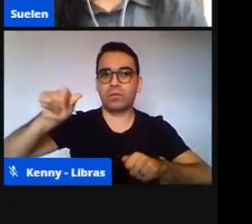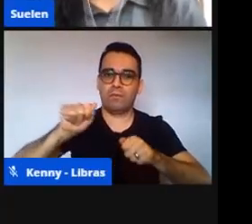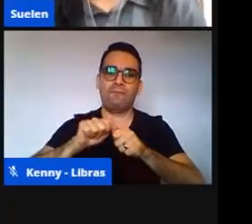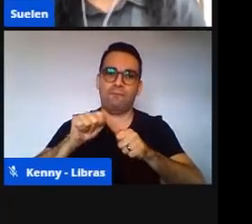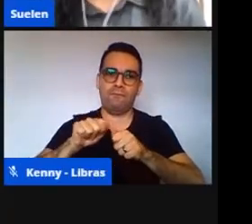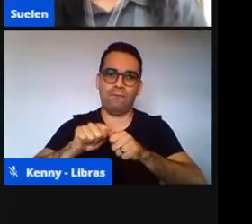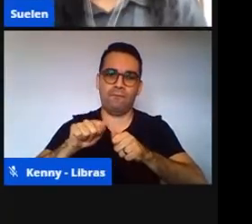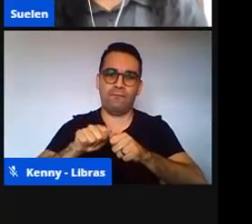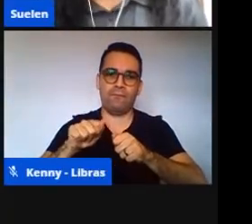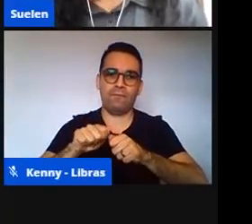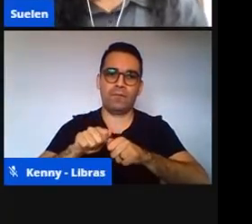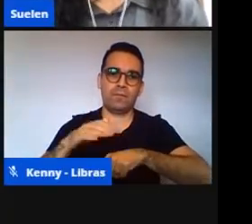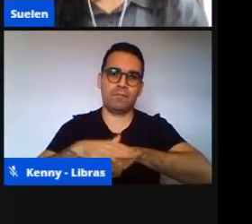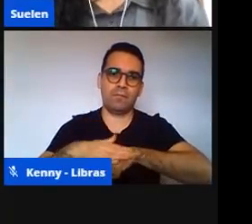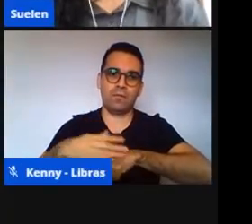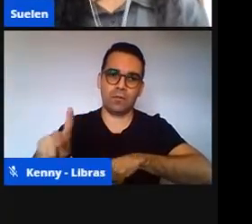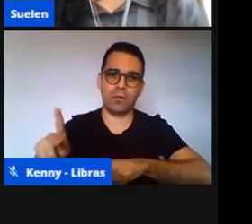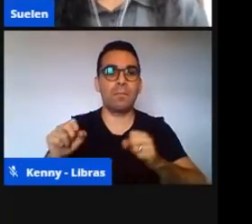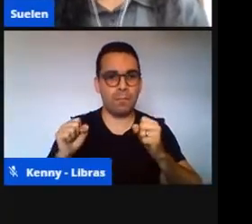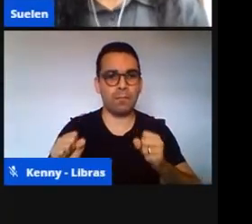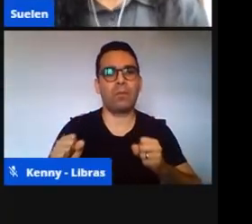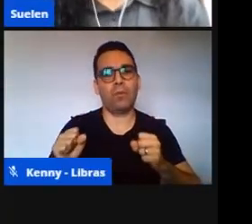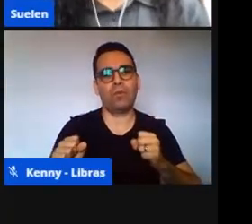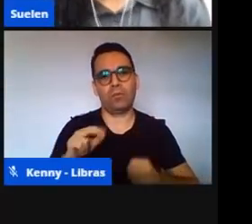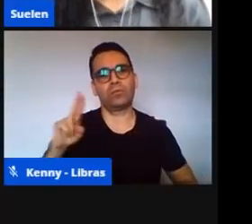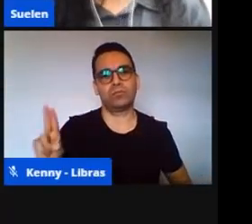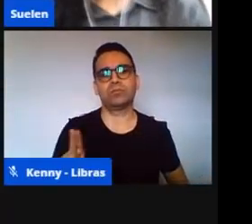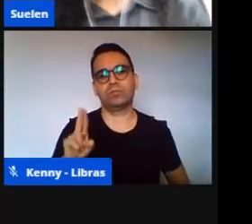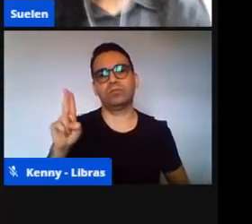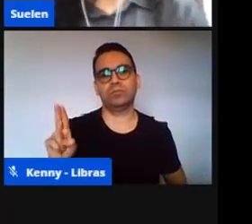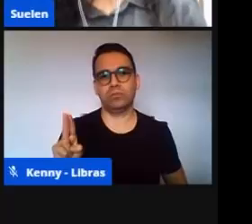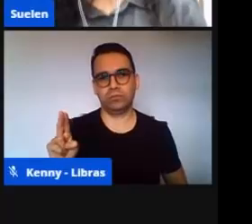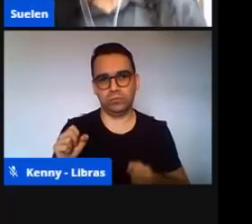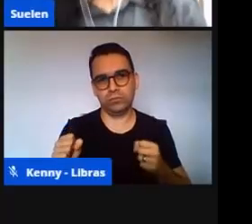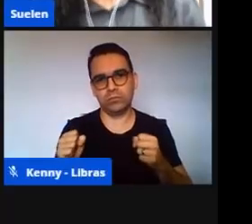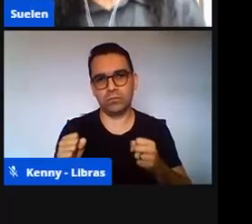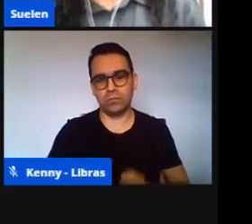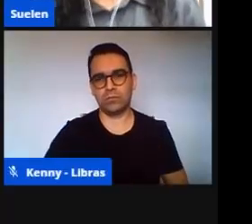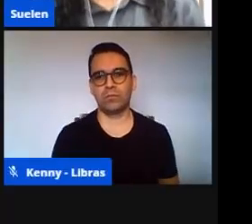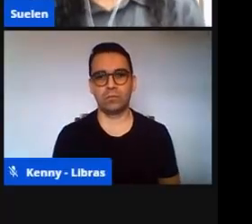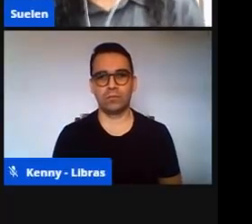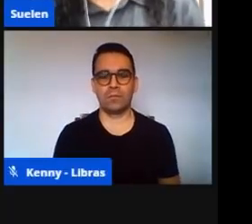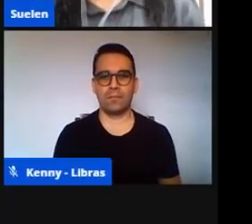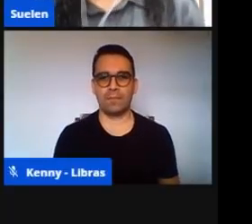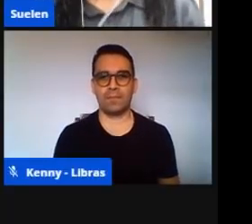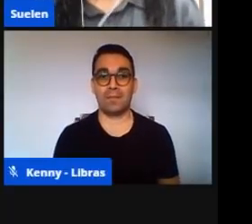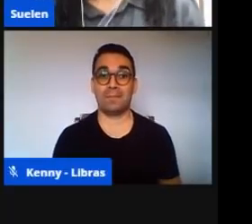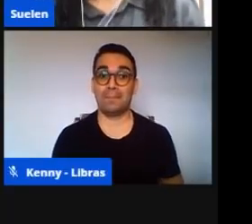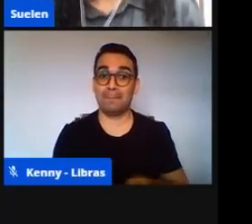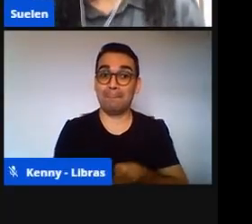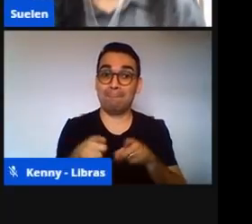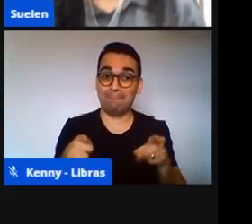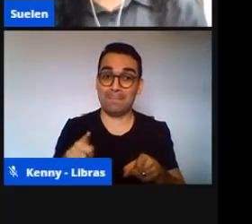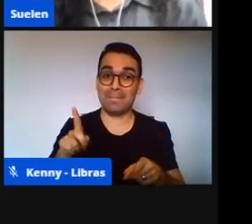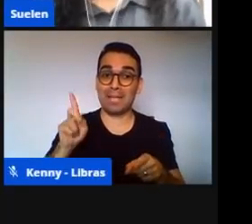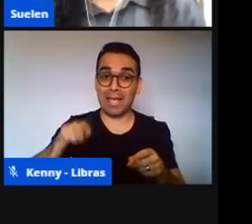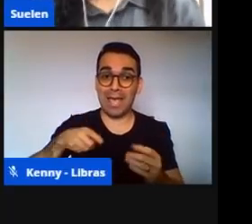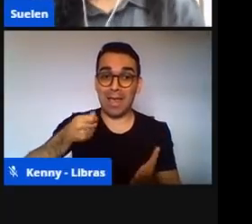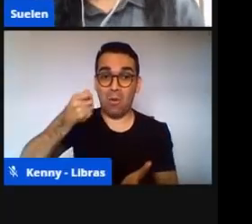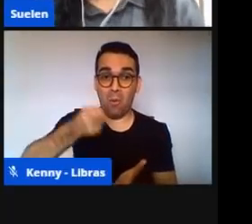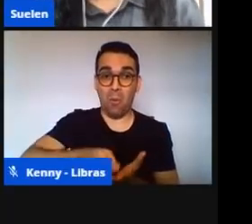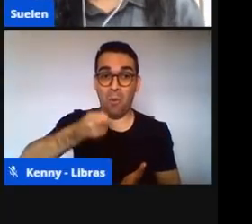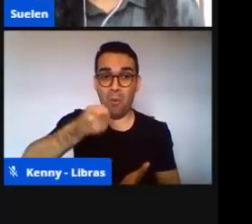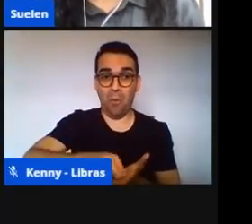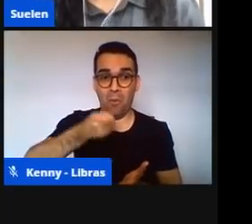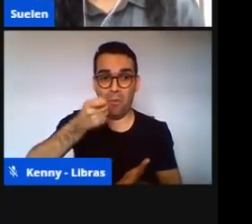utilização delas. Então, a gente considera como um uso obrigatório durante